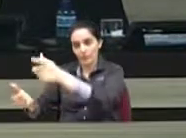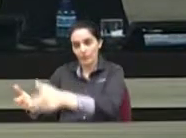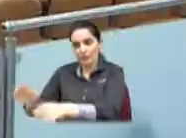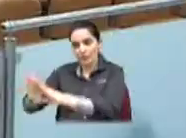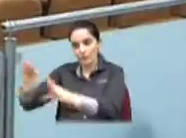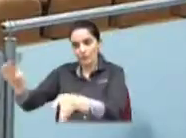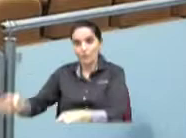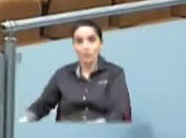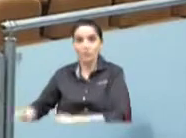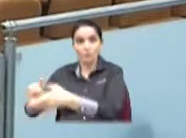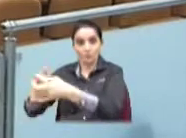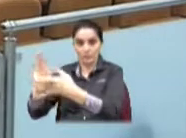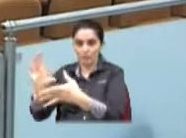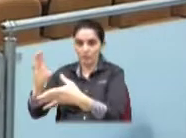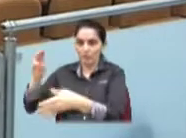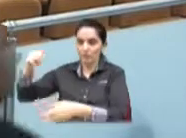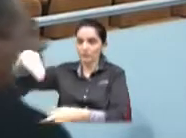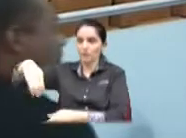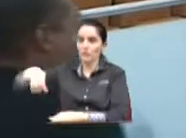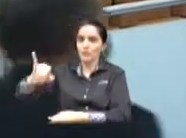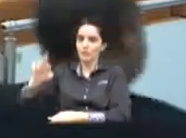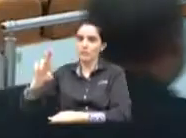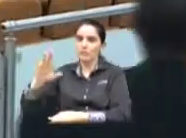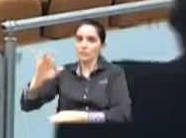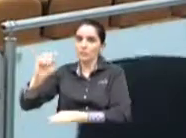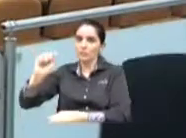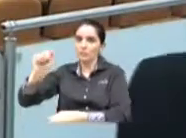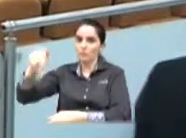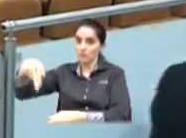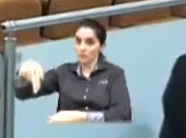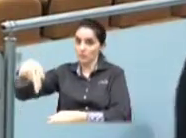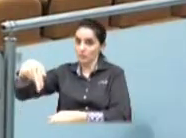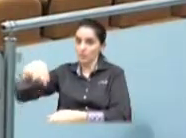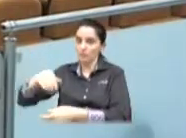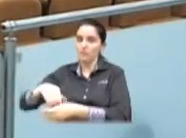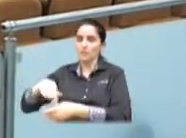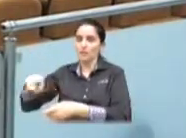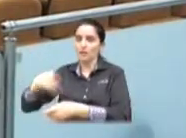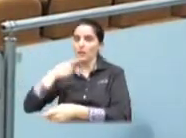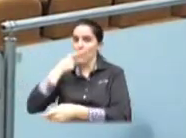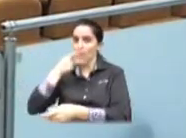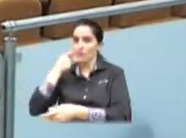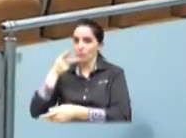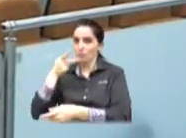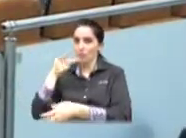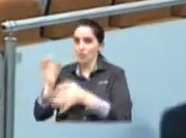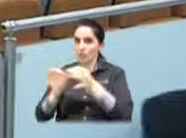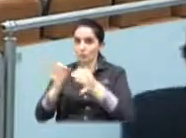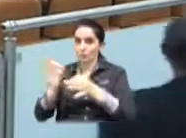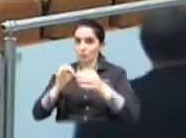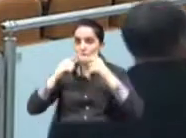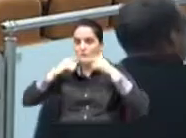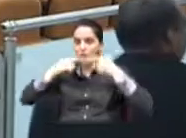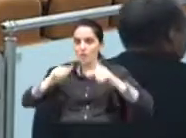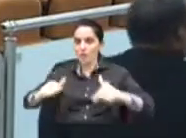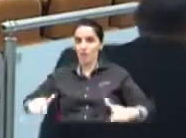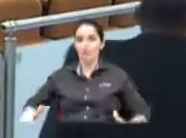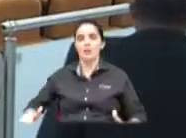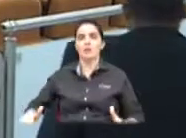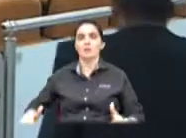souza ela vai discorrer sobre o projeto literário limeira livre da